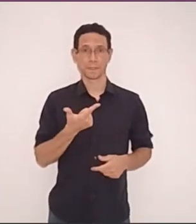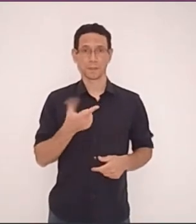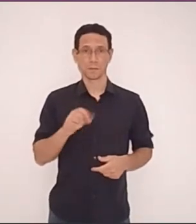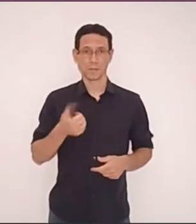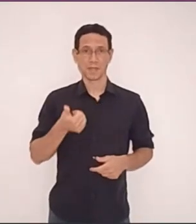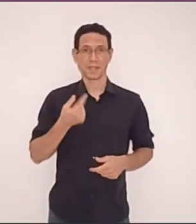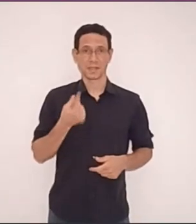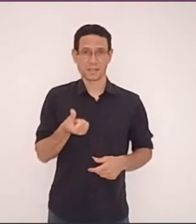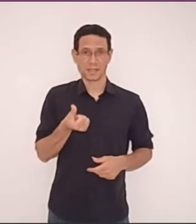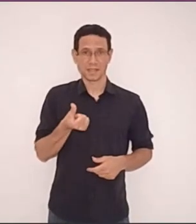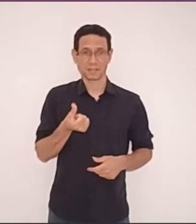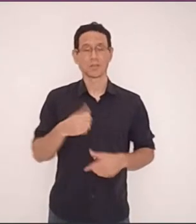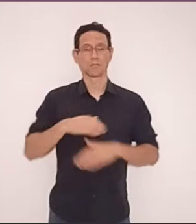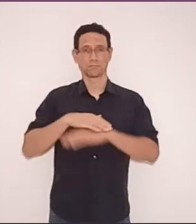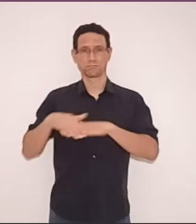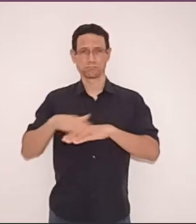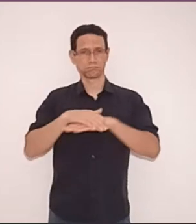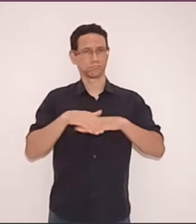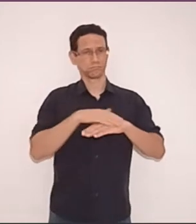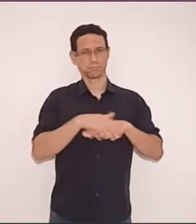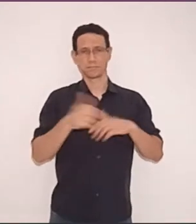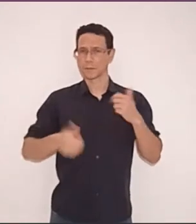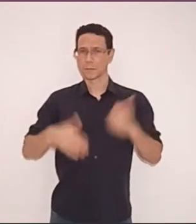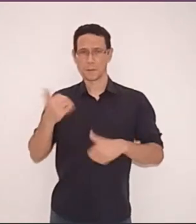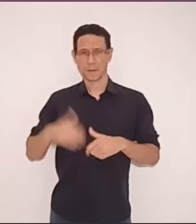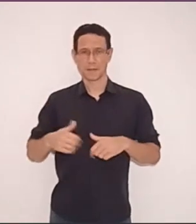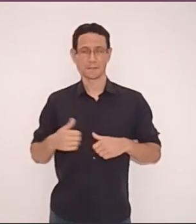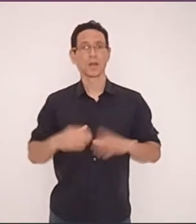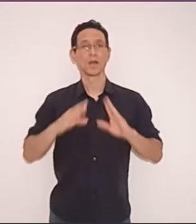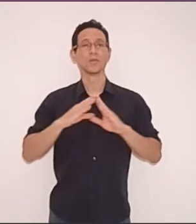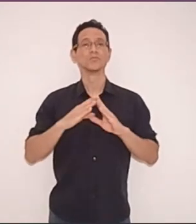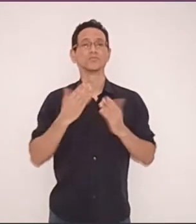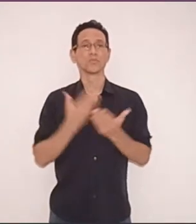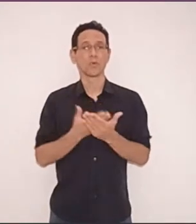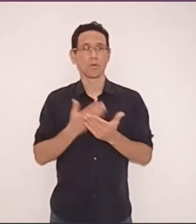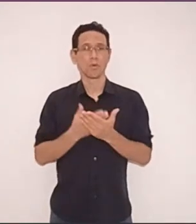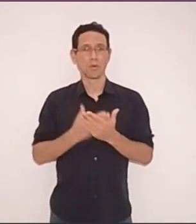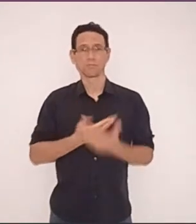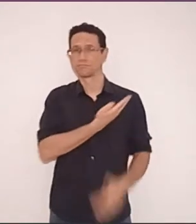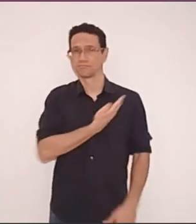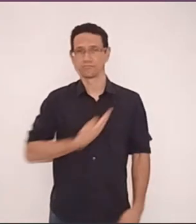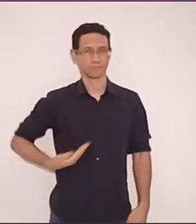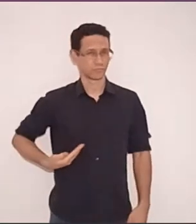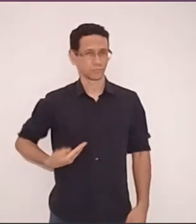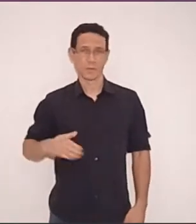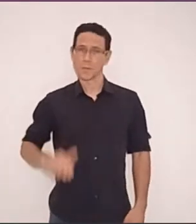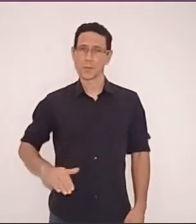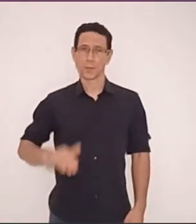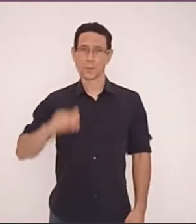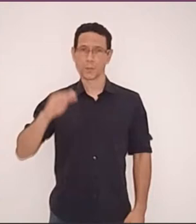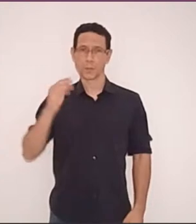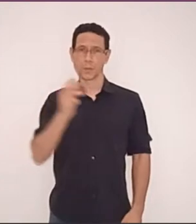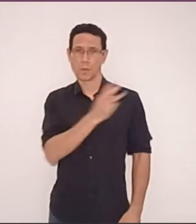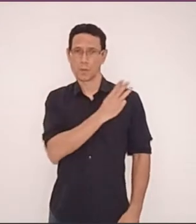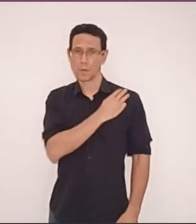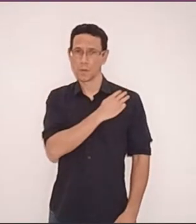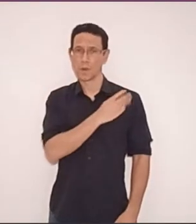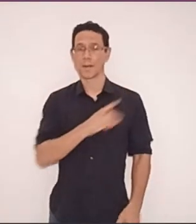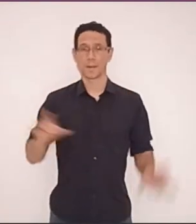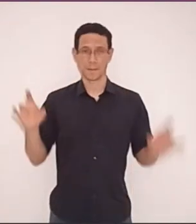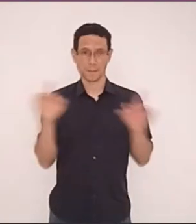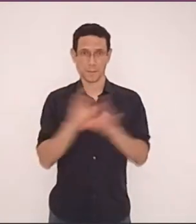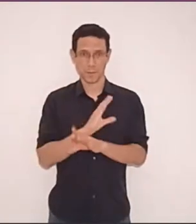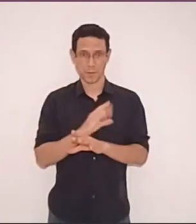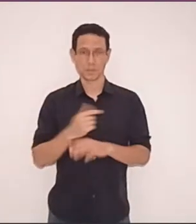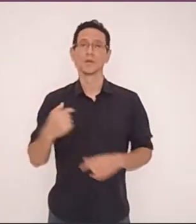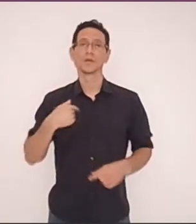lugar e eu estudei em escola pública a vida inteira quando eu terminei o ensino médio eu